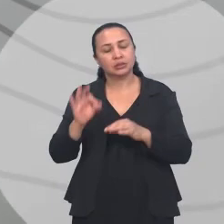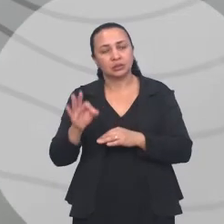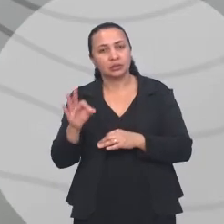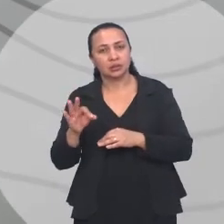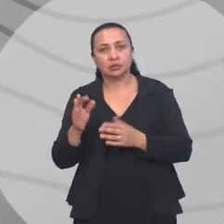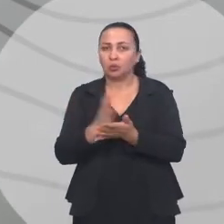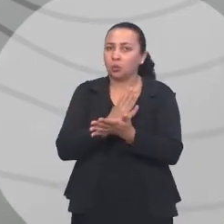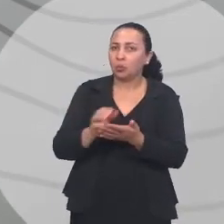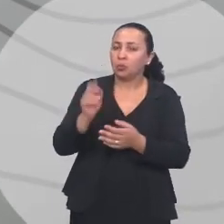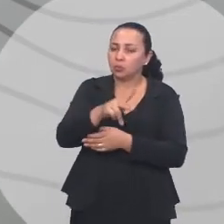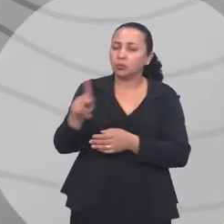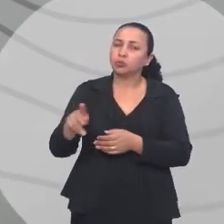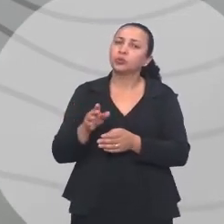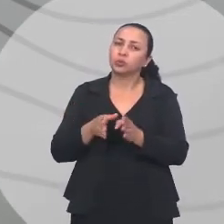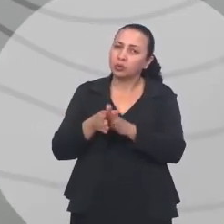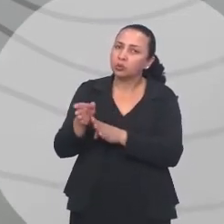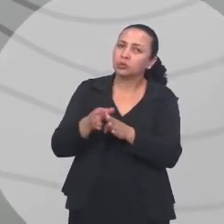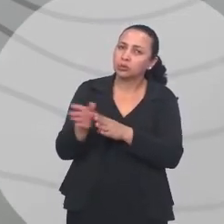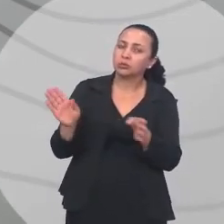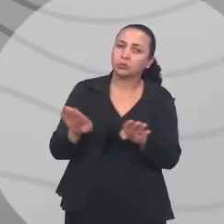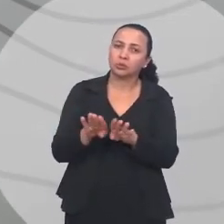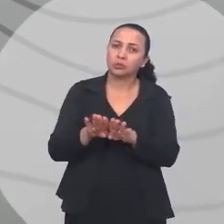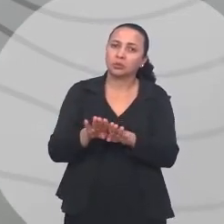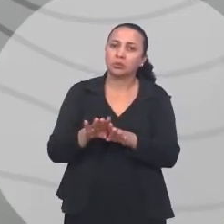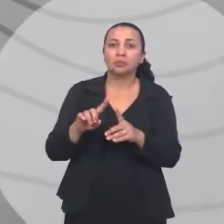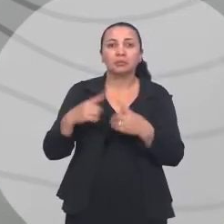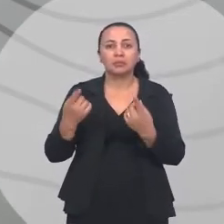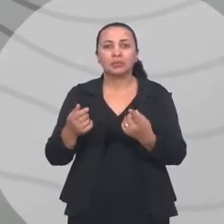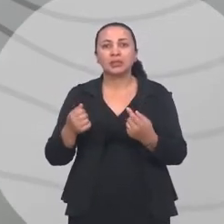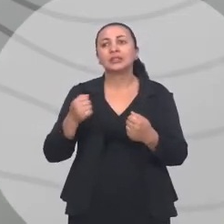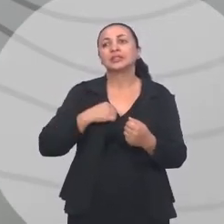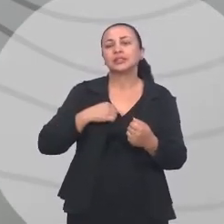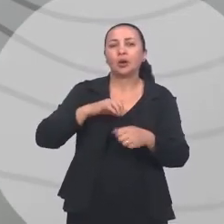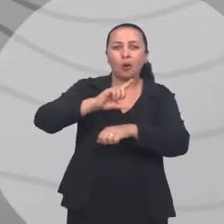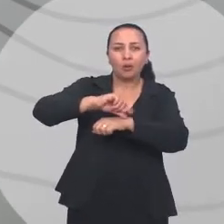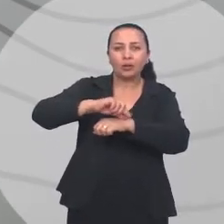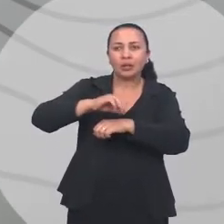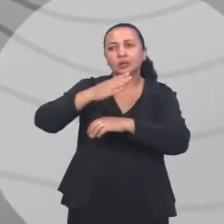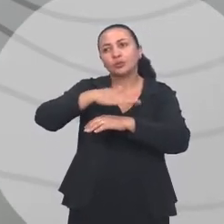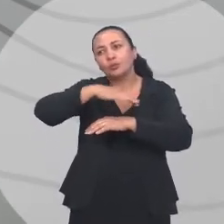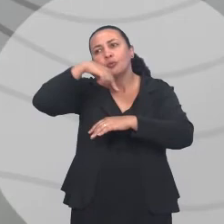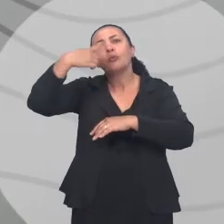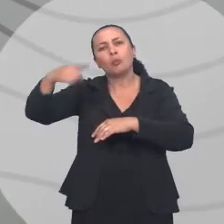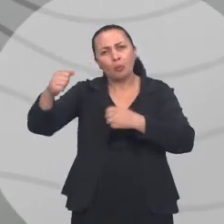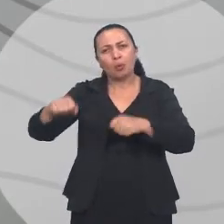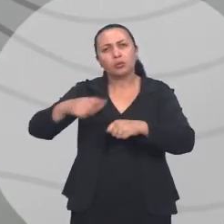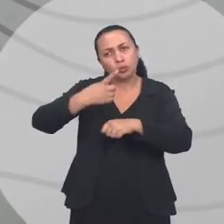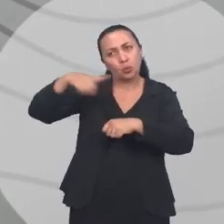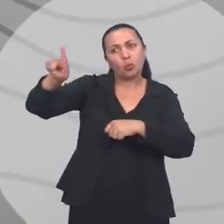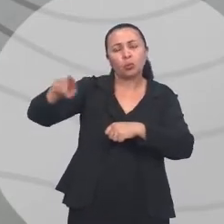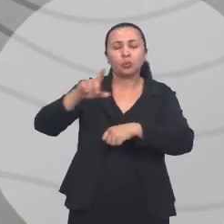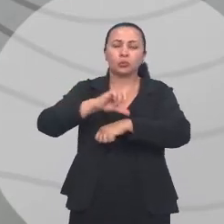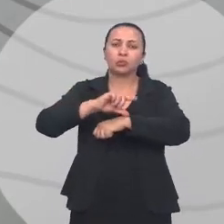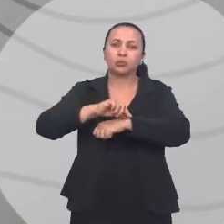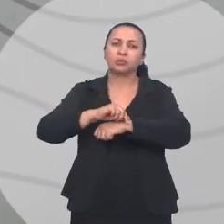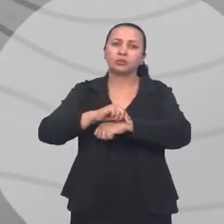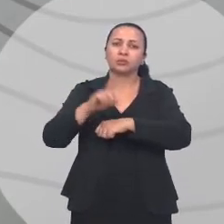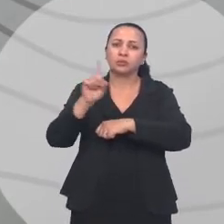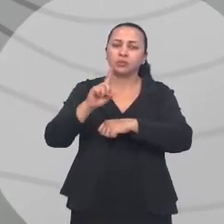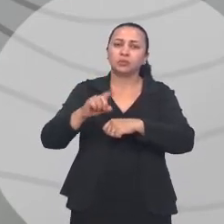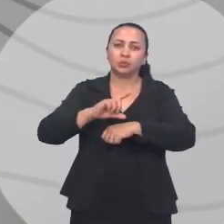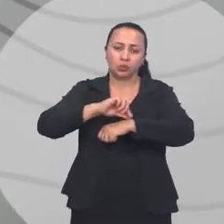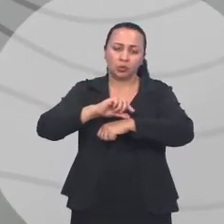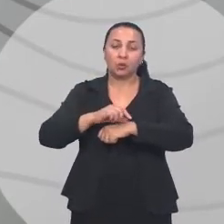professores mas atividades que possam ser feitas em outros horários que não naquele horário específico do momento da aula do professor com o